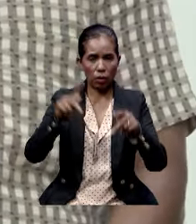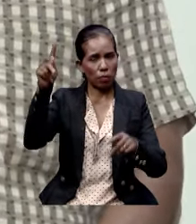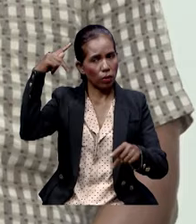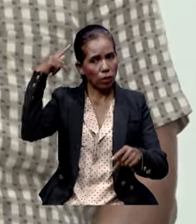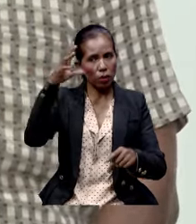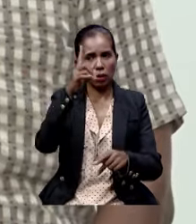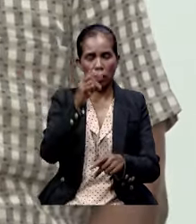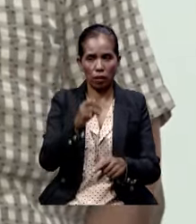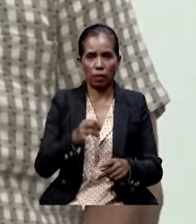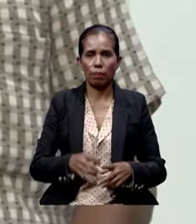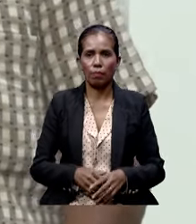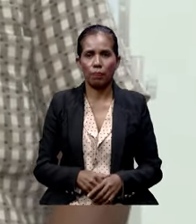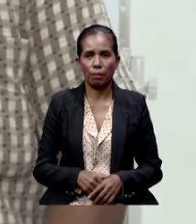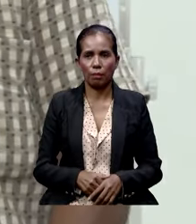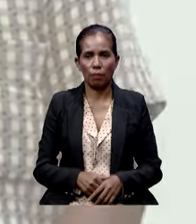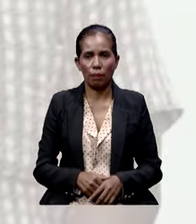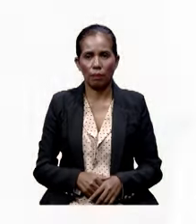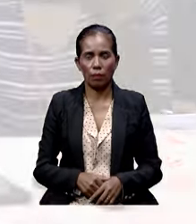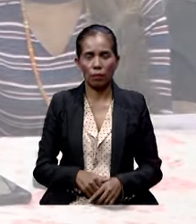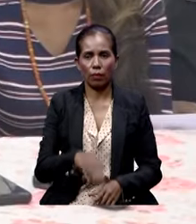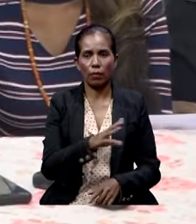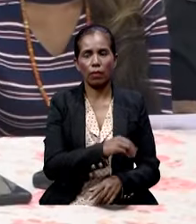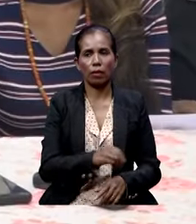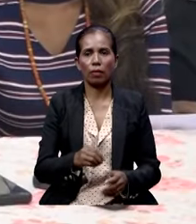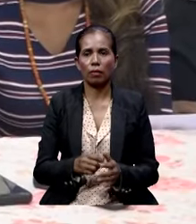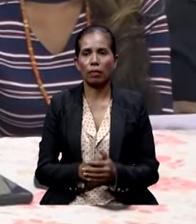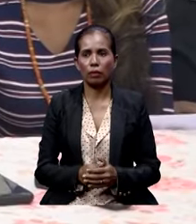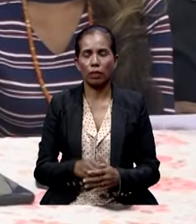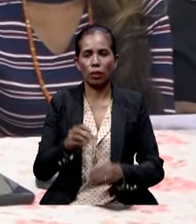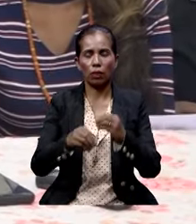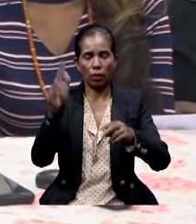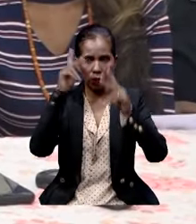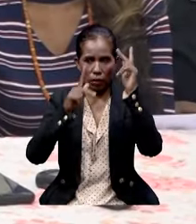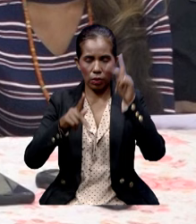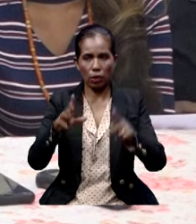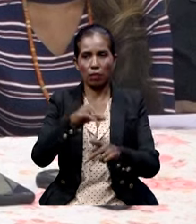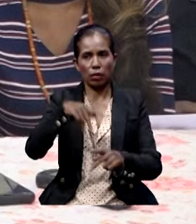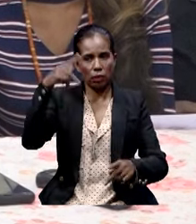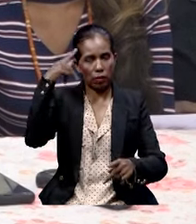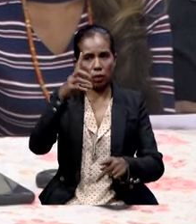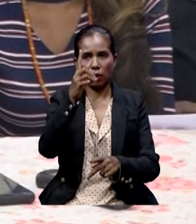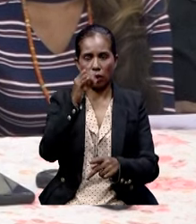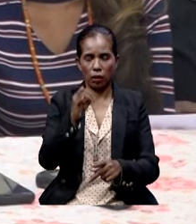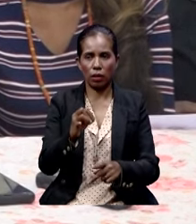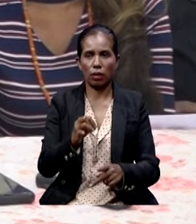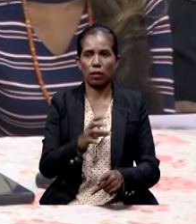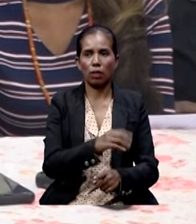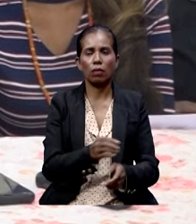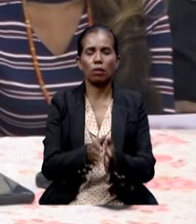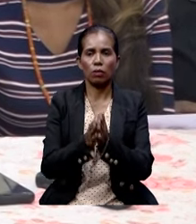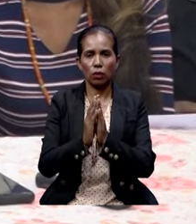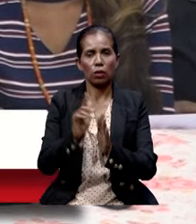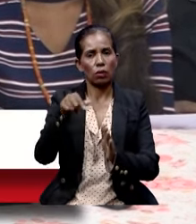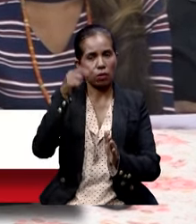e capital dele. Comunicado imprensa. Com o abacaso psicossocial e a capital dele, onde o russo